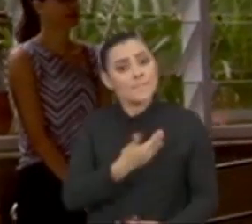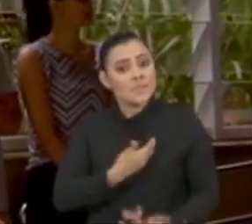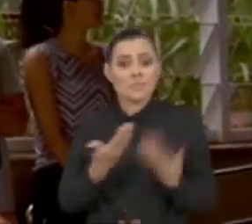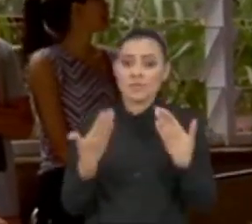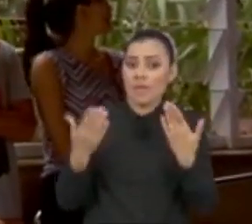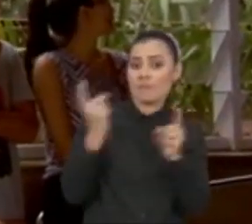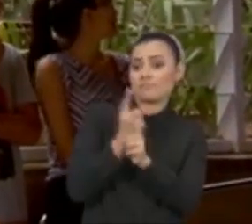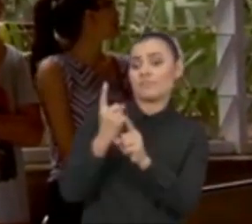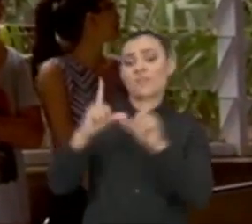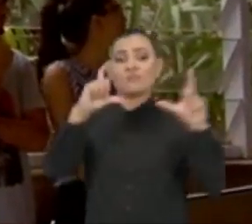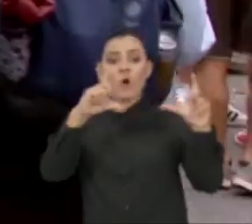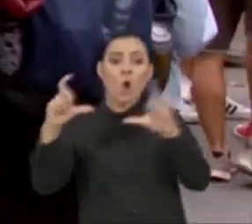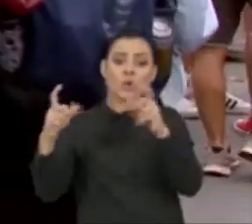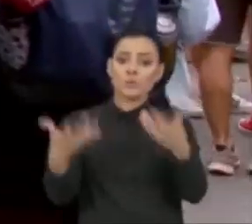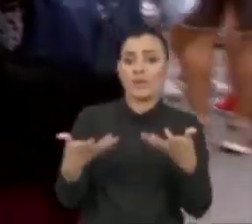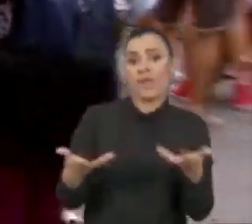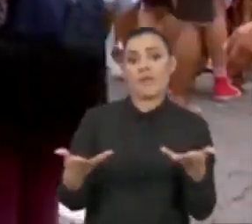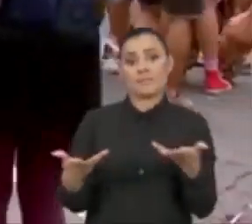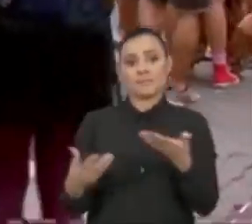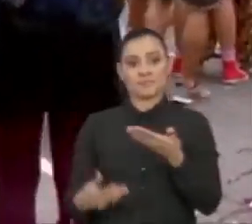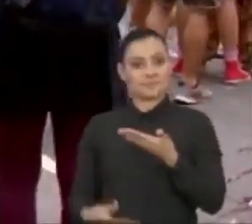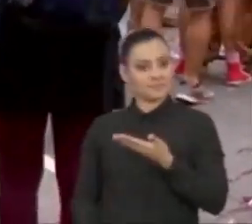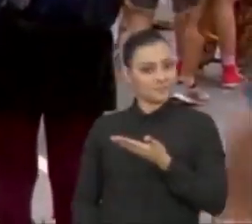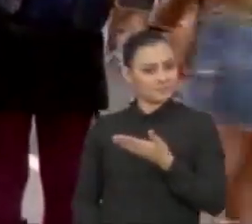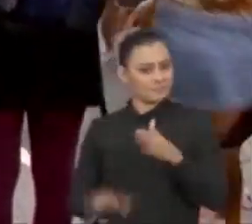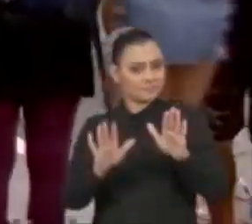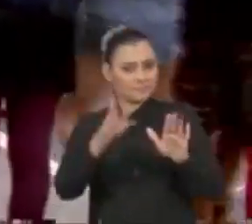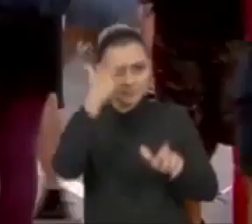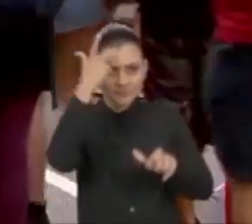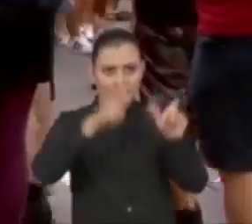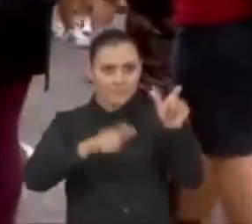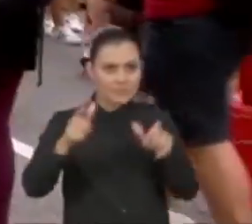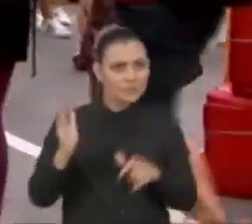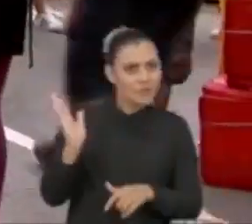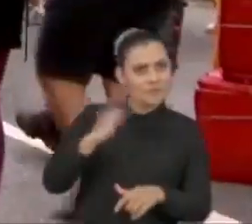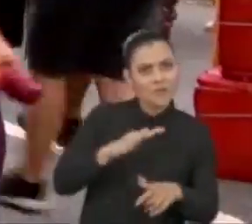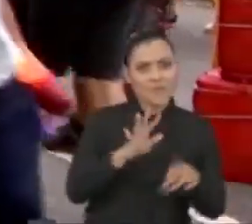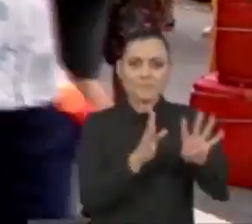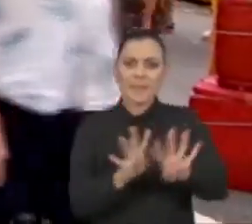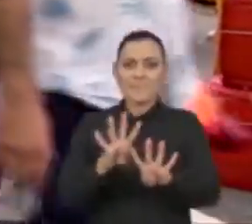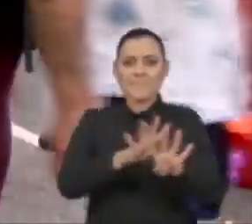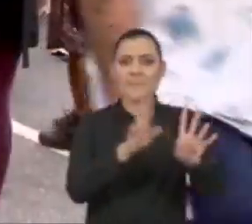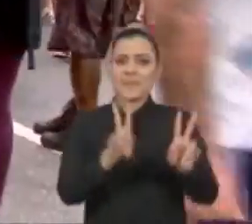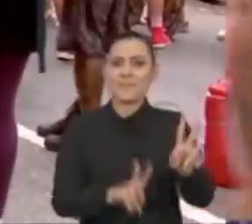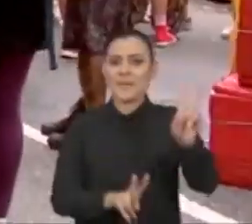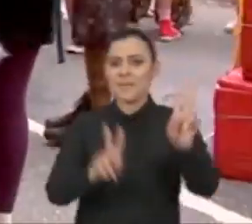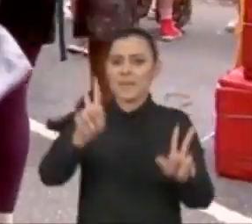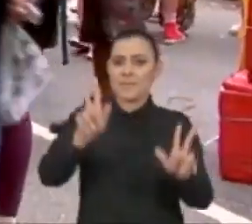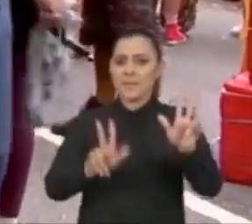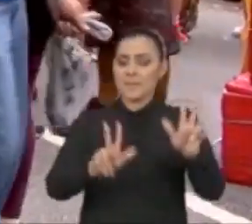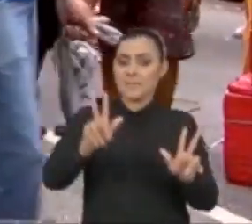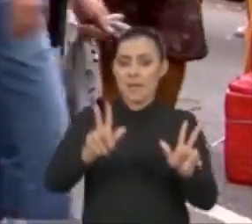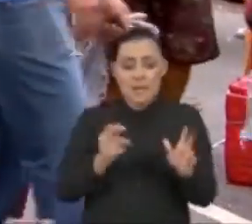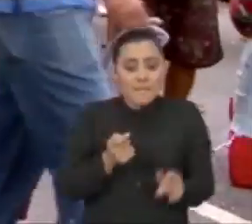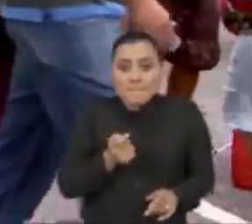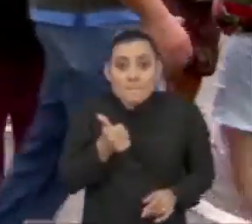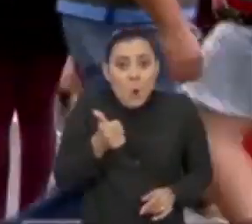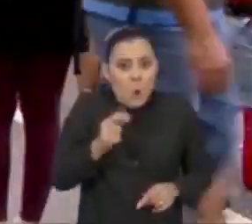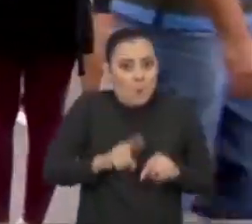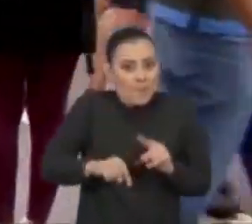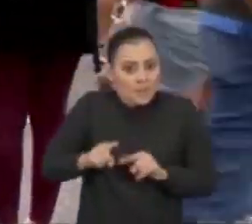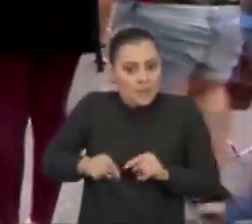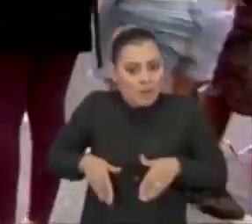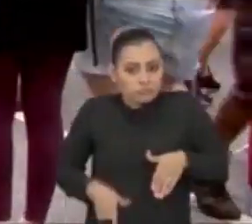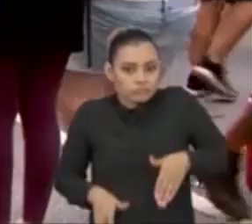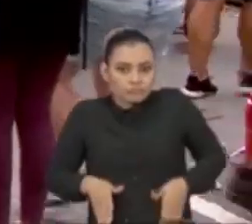registrar o momento, tirar foto. As pessoas costumam vir aos bloquinhos com o mínimo de pertences possível,